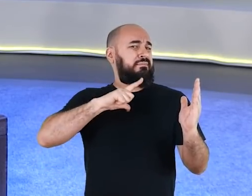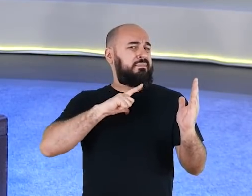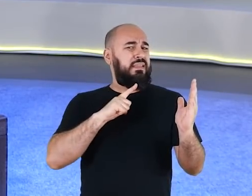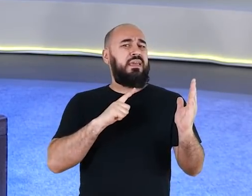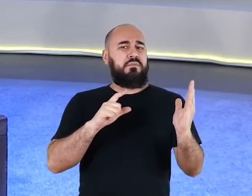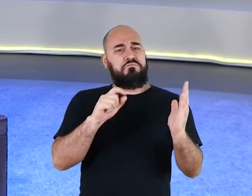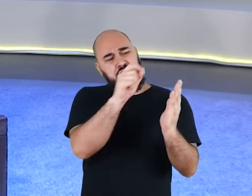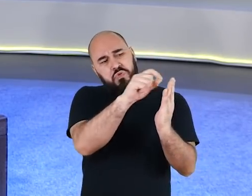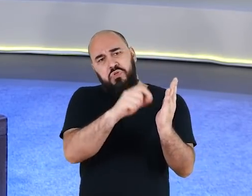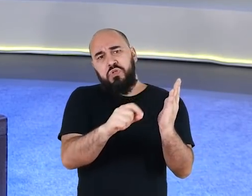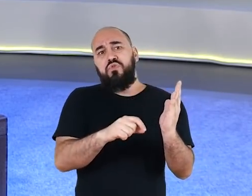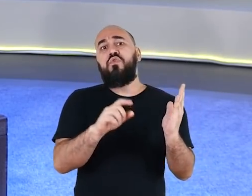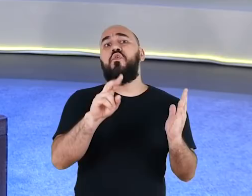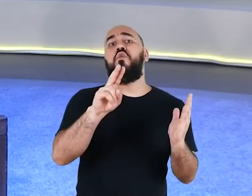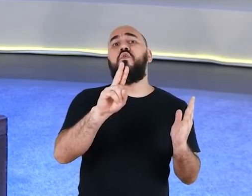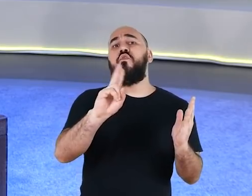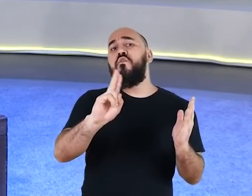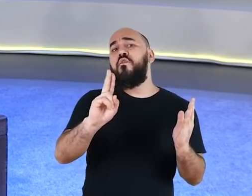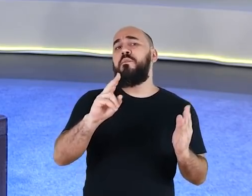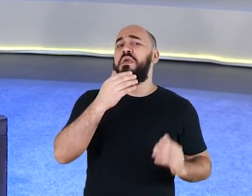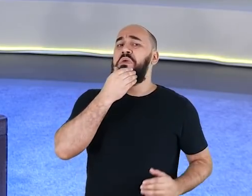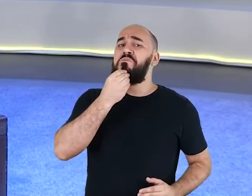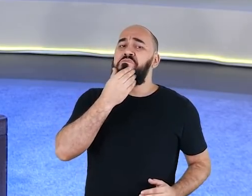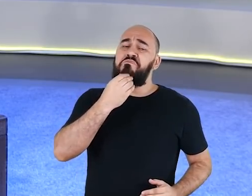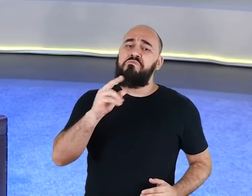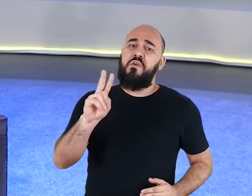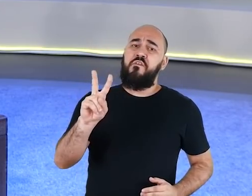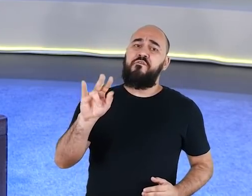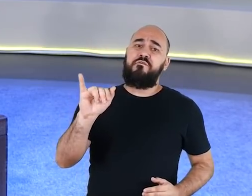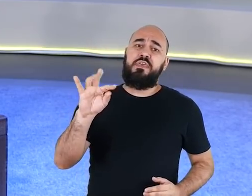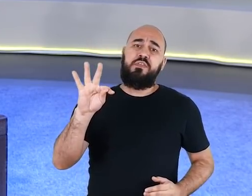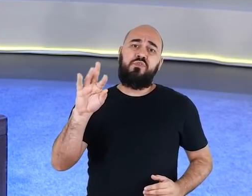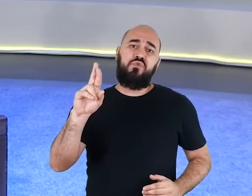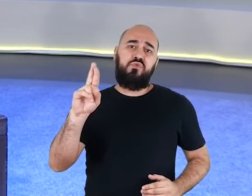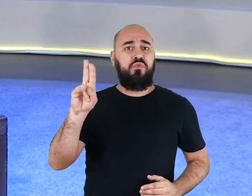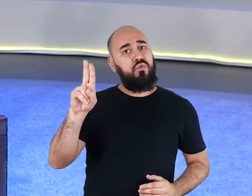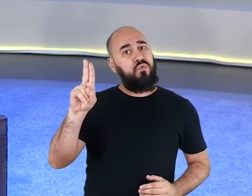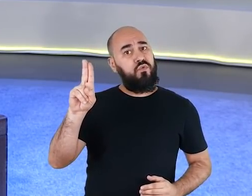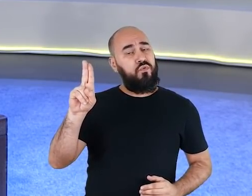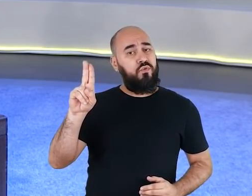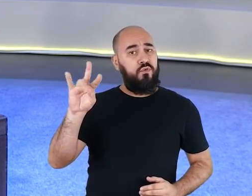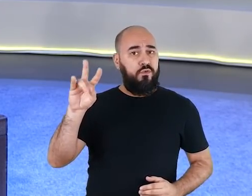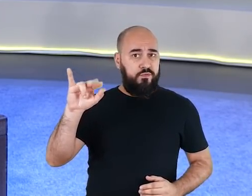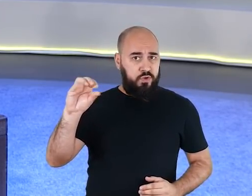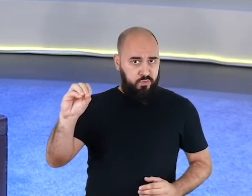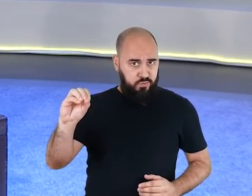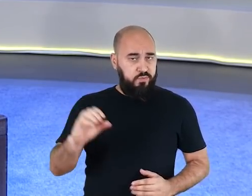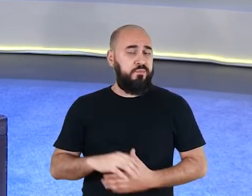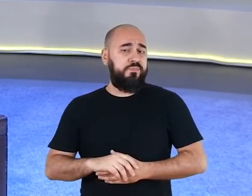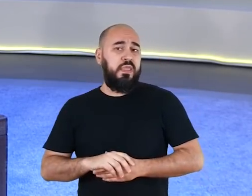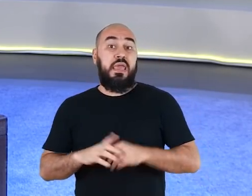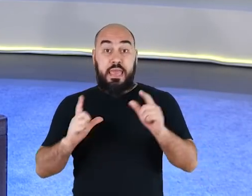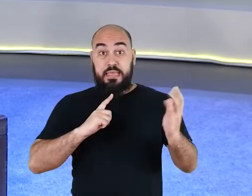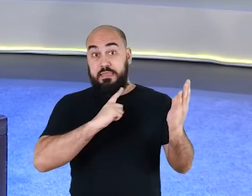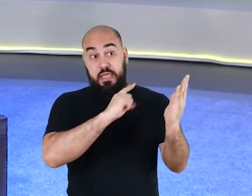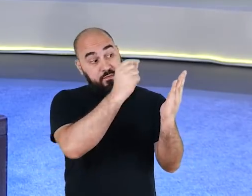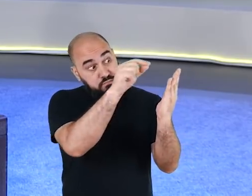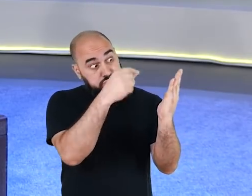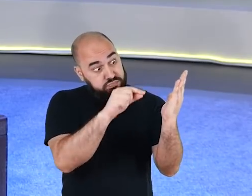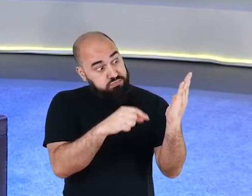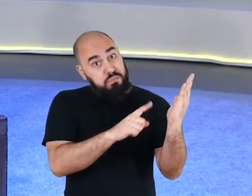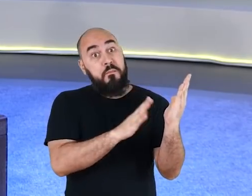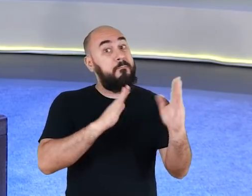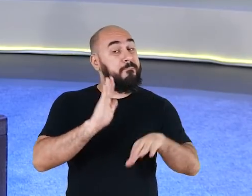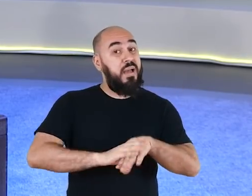escritos de Vitrúvio. Ele relacionou 7 monumentos que ele achava os mais importantes e deu o nome a